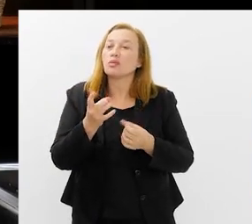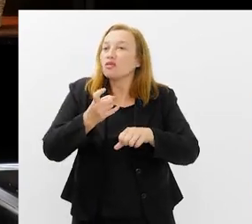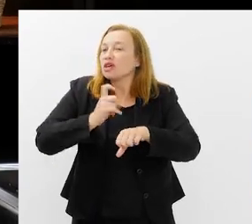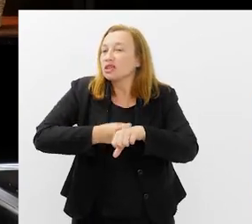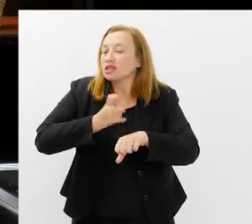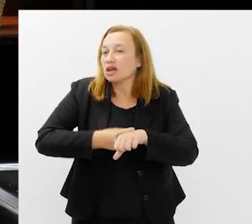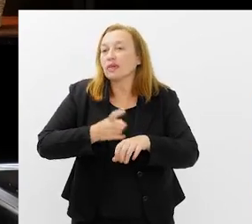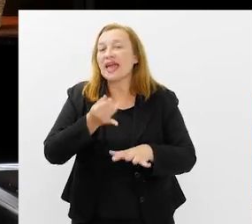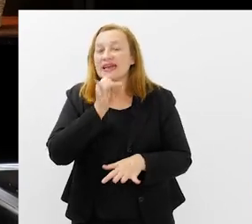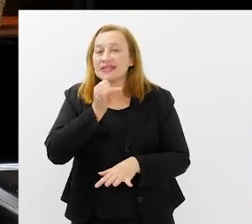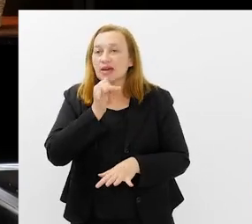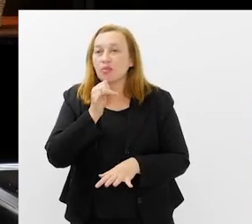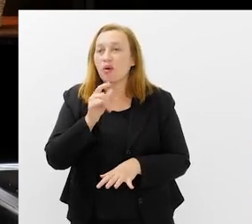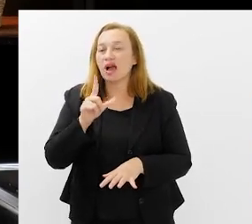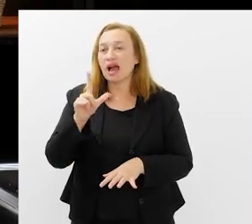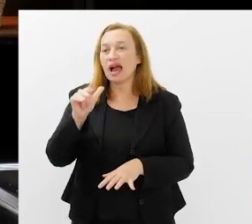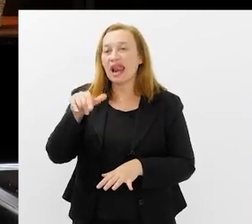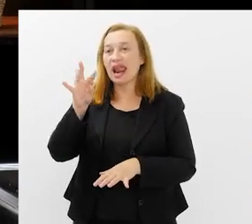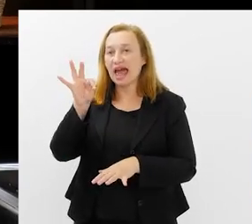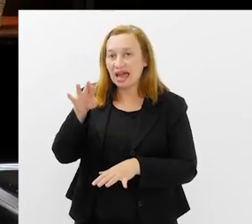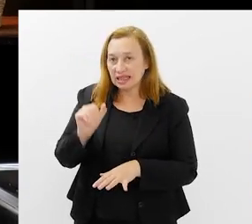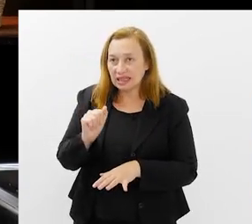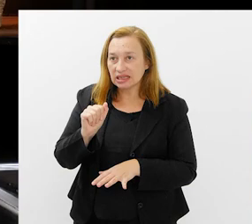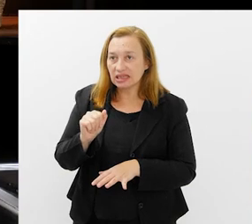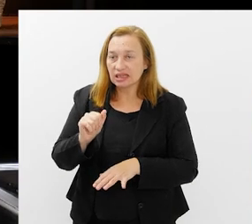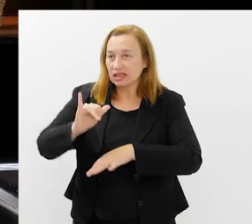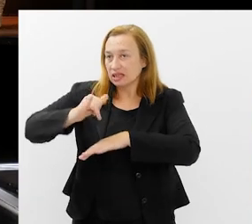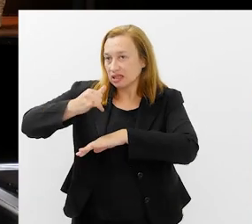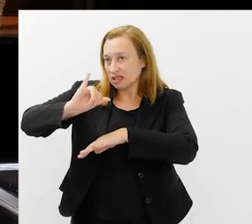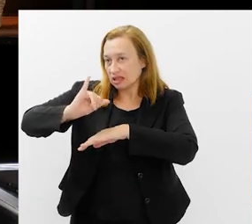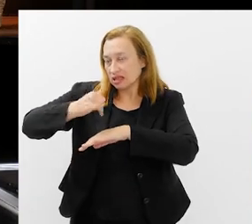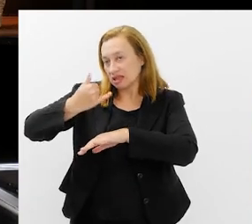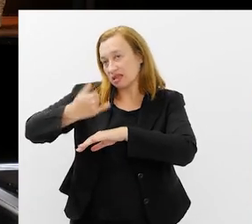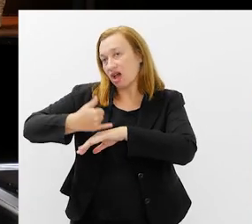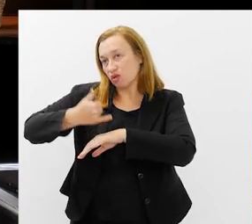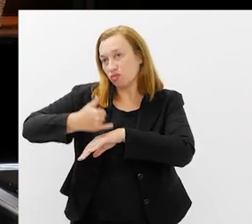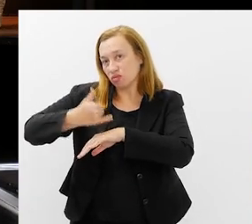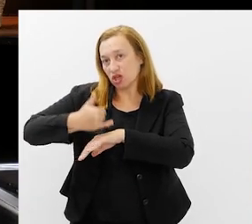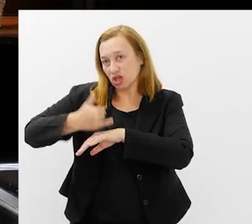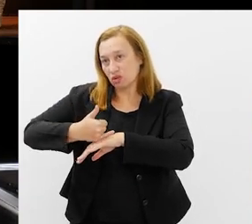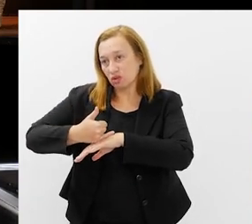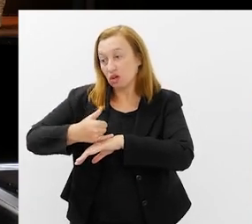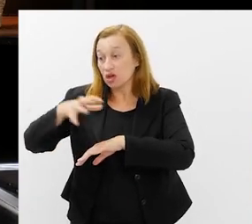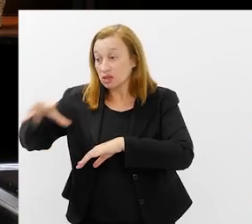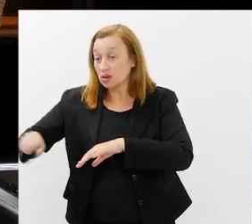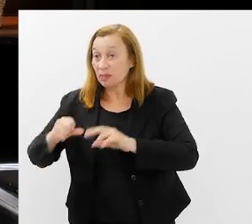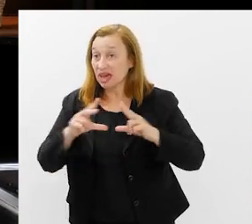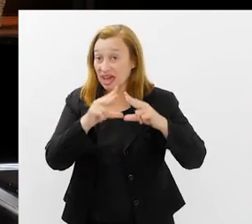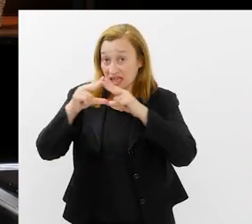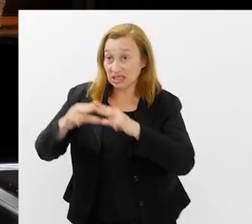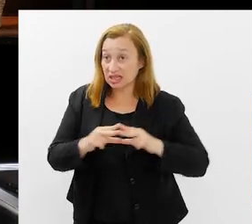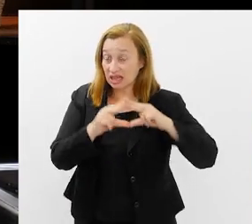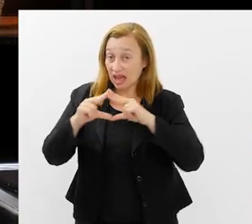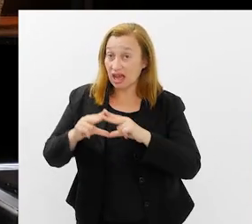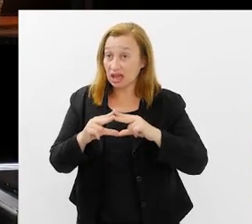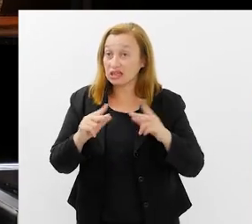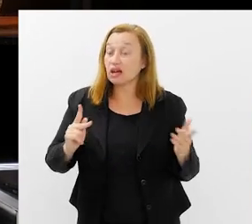Então, quando eu pego uma latinha de alumínio, por exemplo, e transformo essa lata em outra lata de alumínio, isso ocorre no